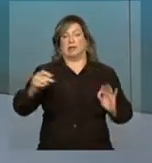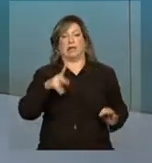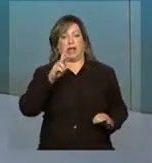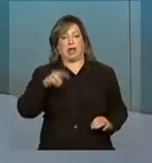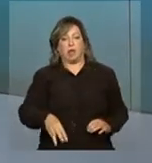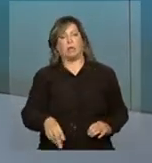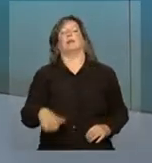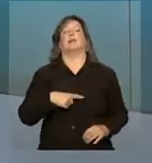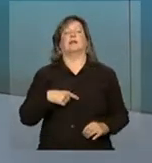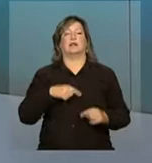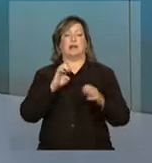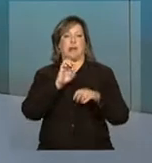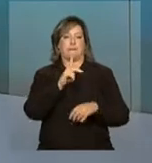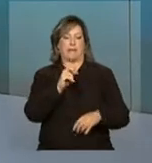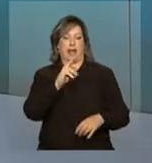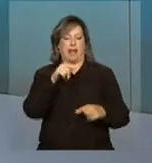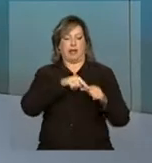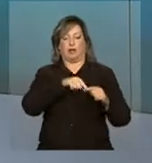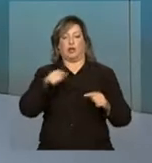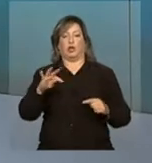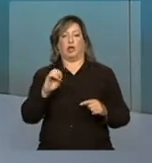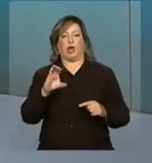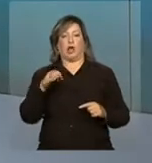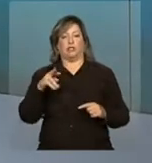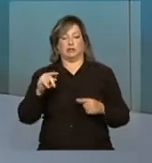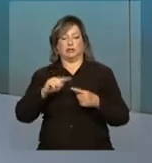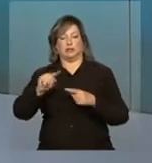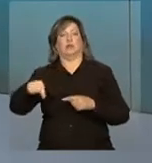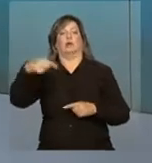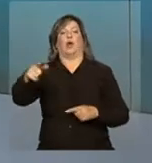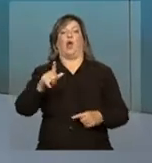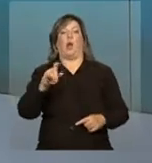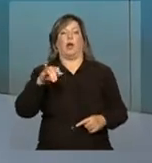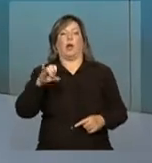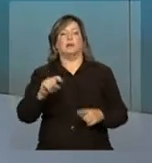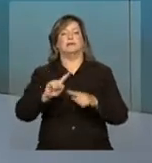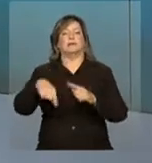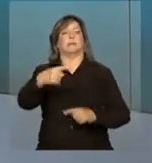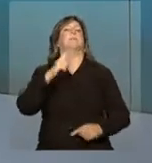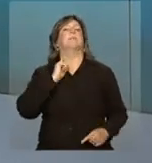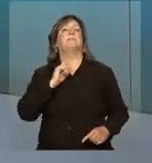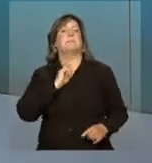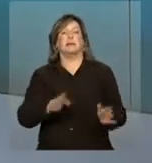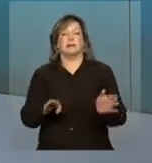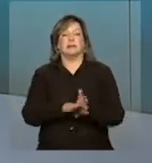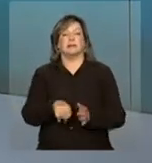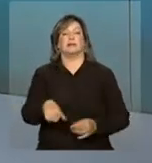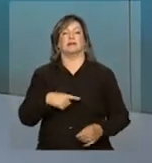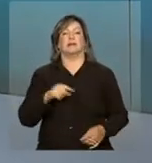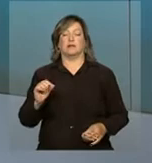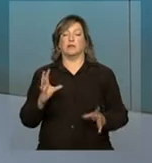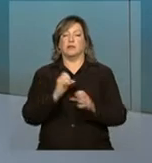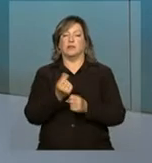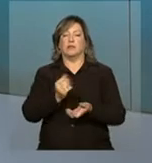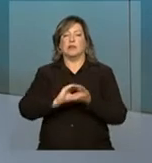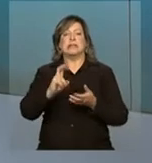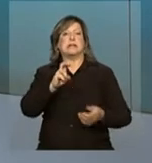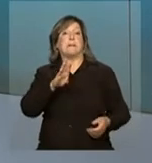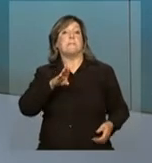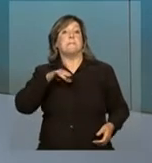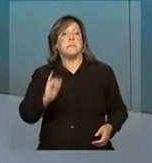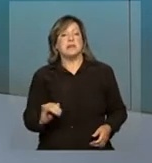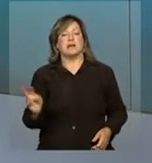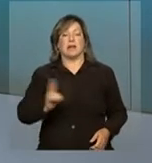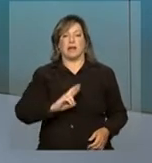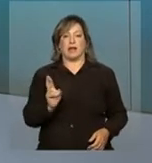passar pelos Estados do Pará Tocantins Goiás até Minas Gerais anel prevê um investimento de R 5 bilhões